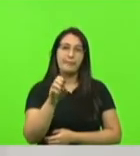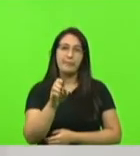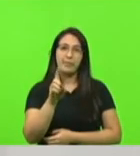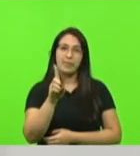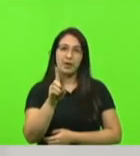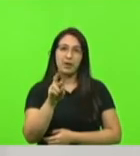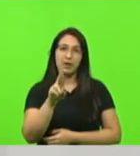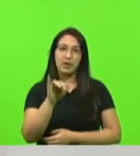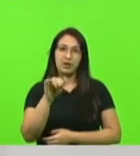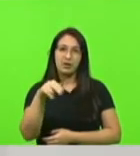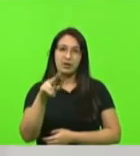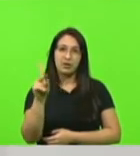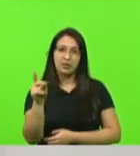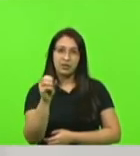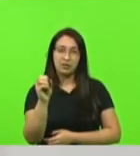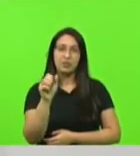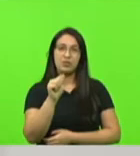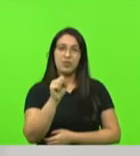Ascurra,